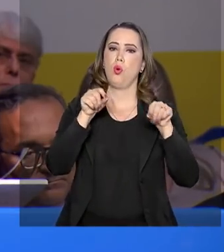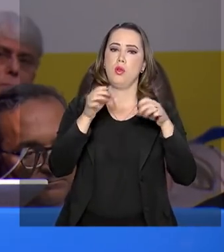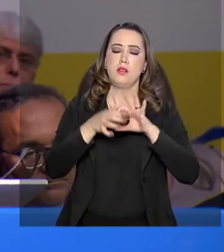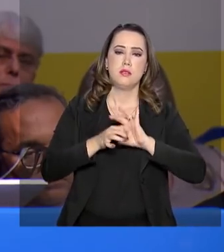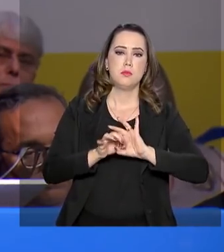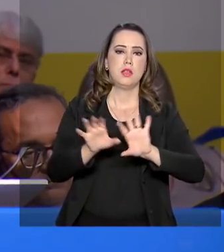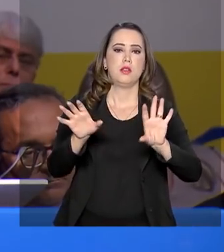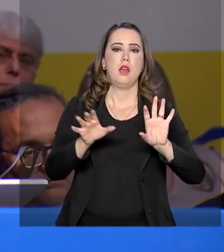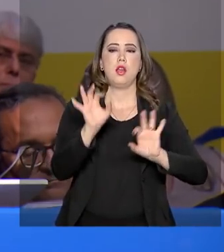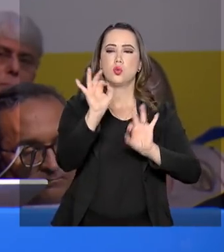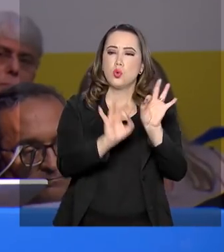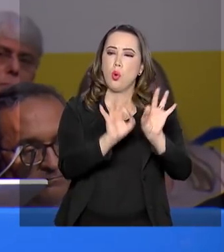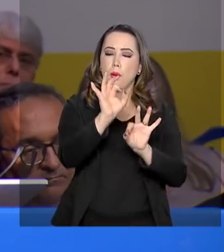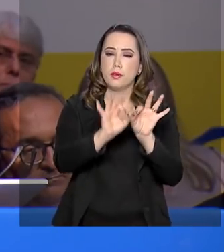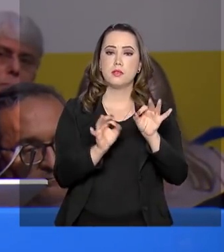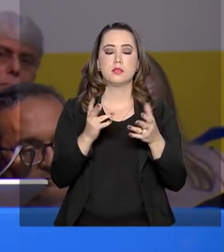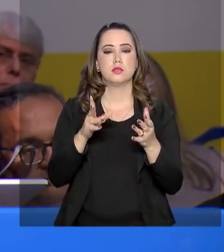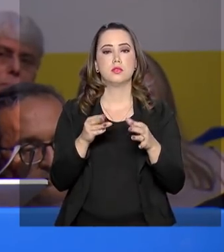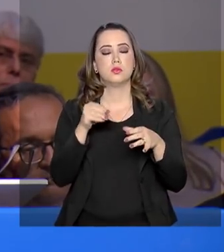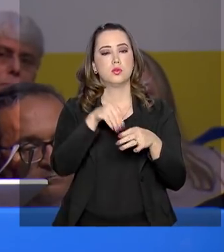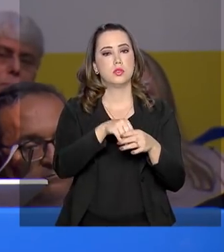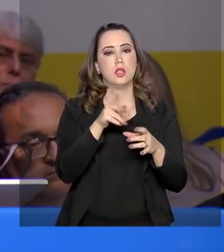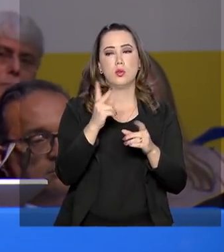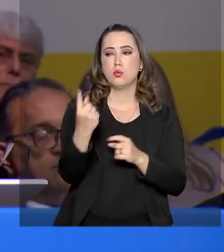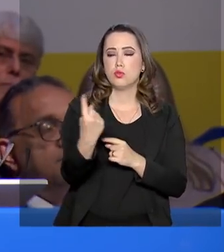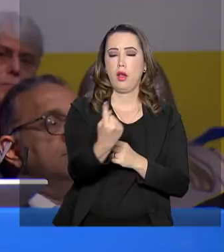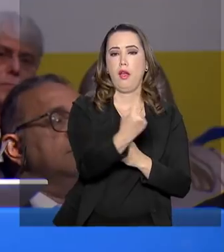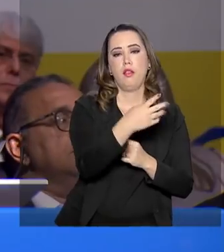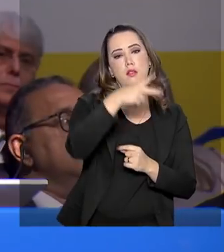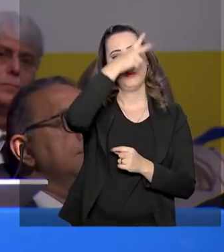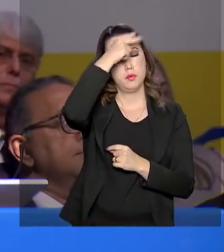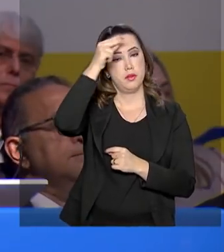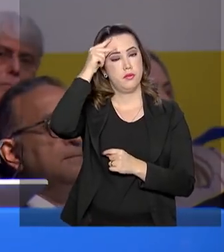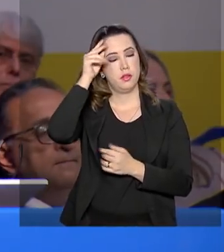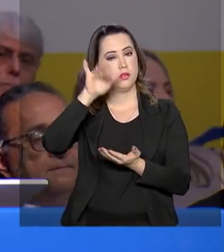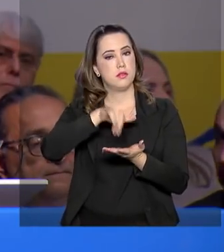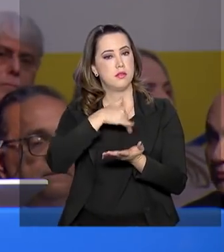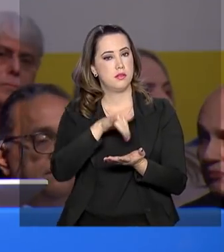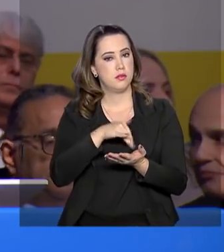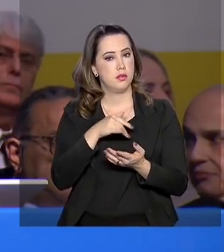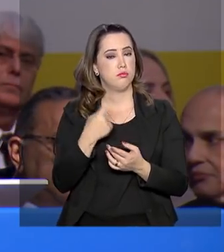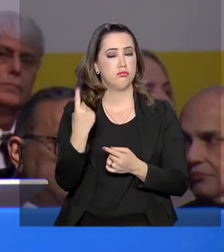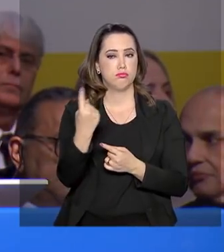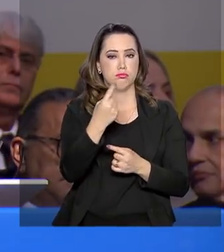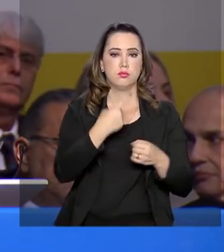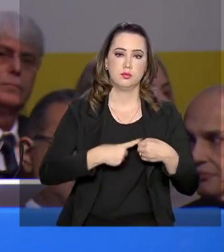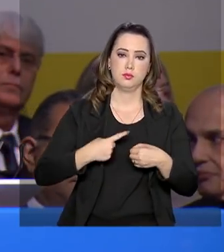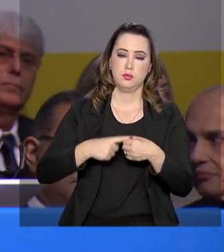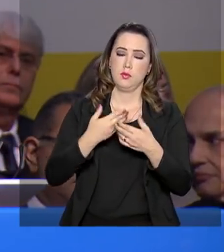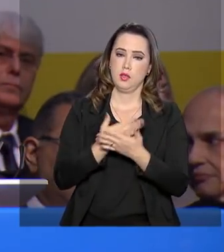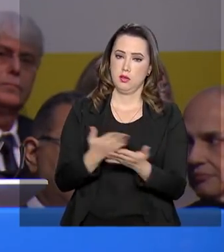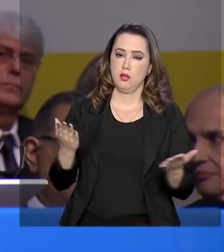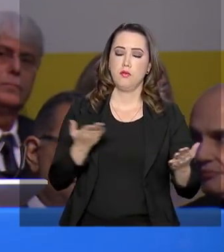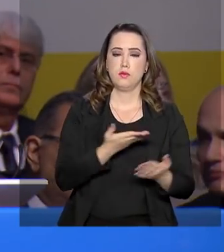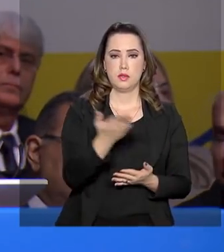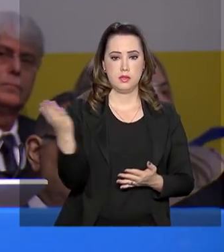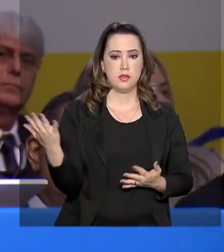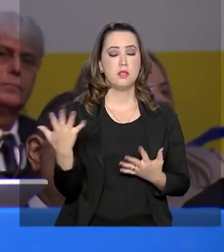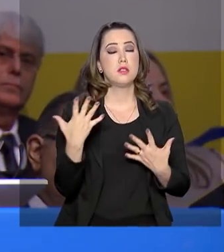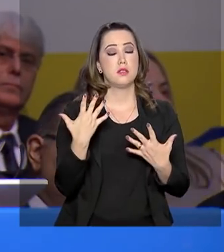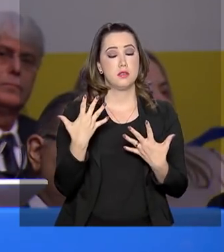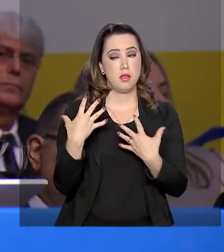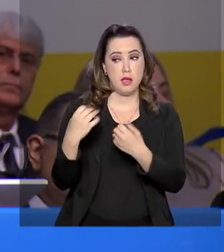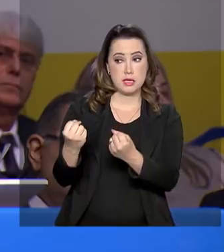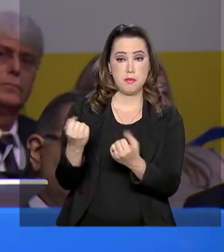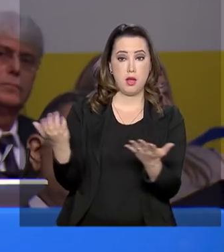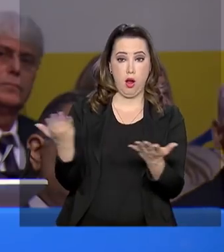liberdade organizacional para as prefeituras e para os secretários municipais. Por isso vocês receberam mais